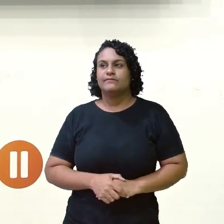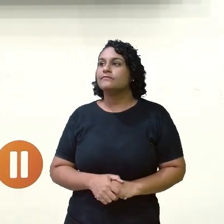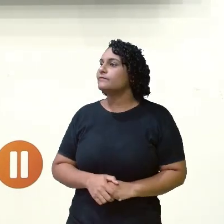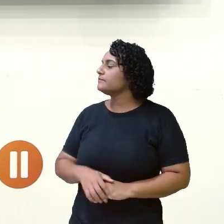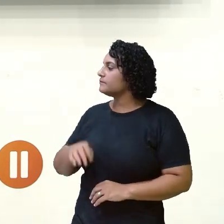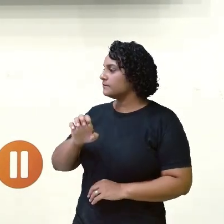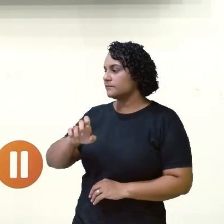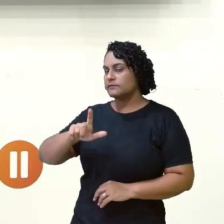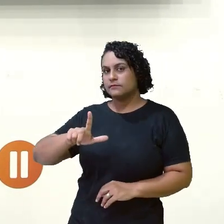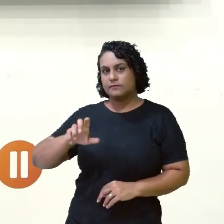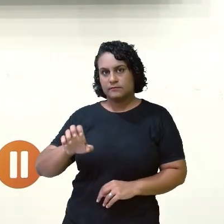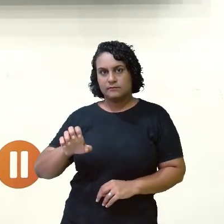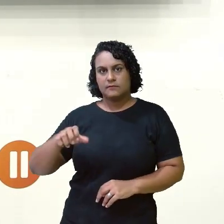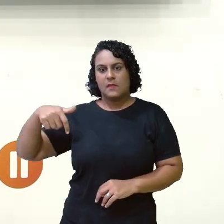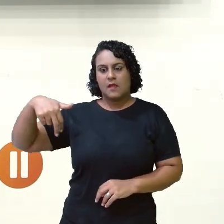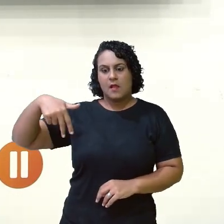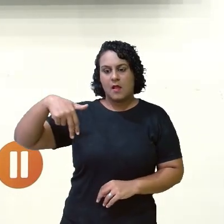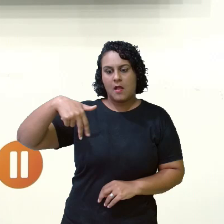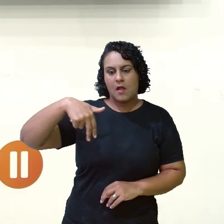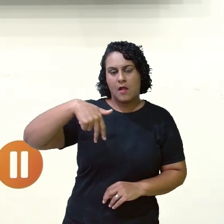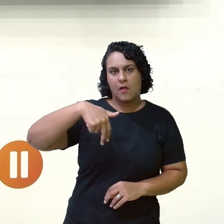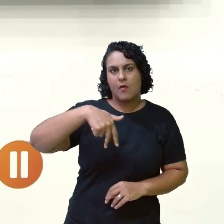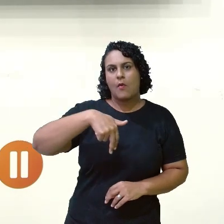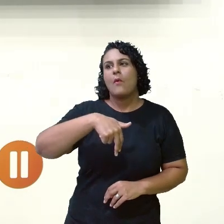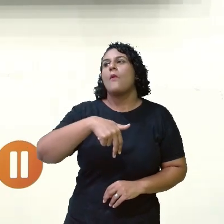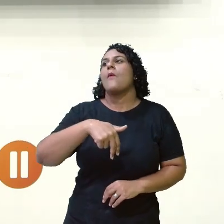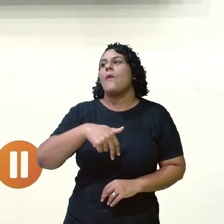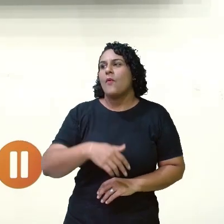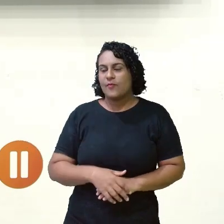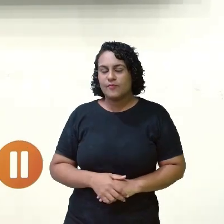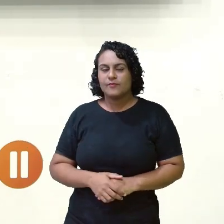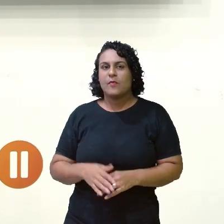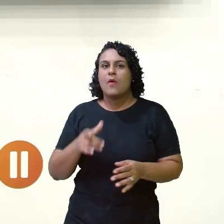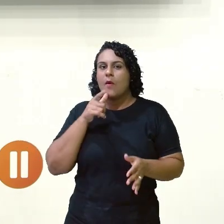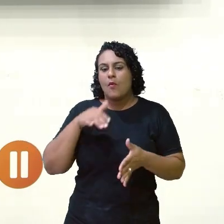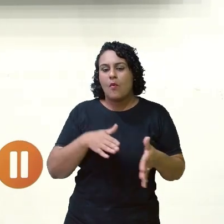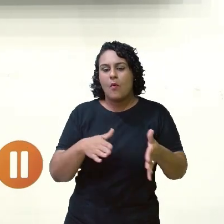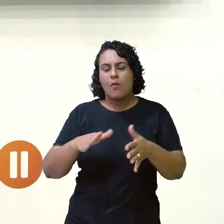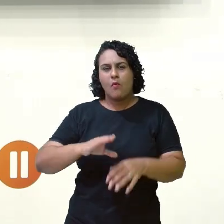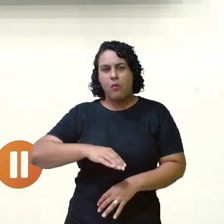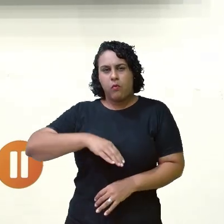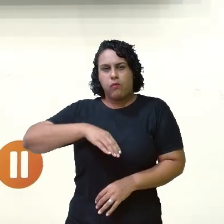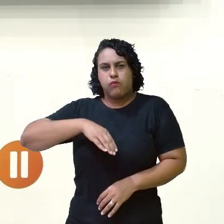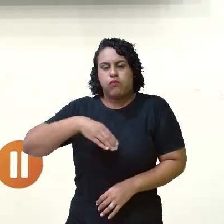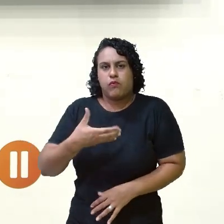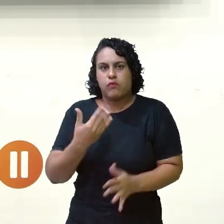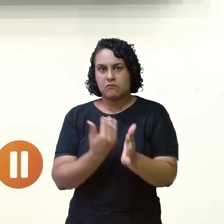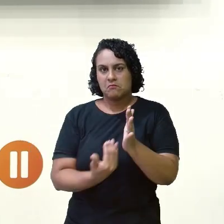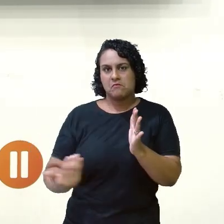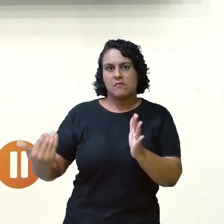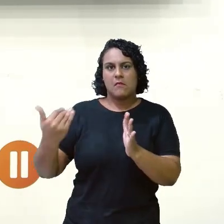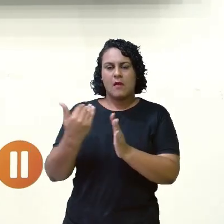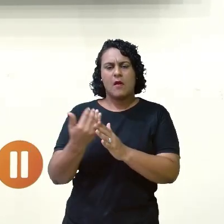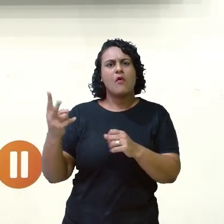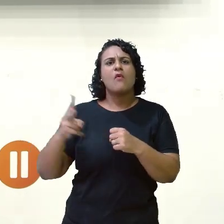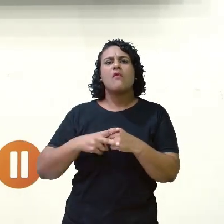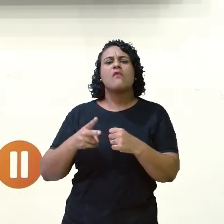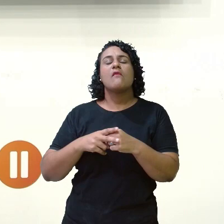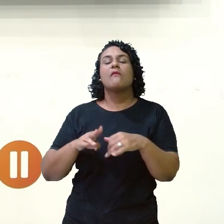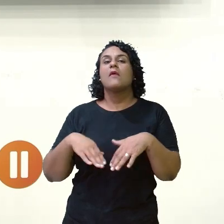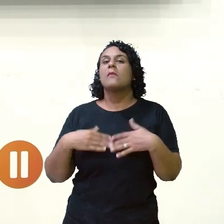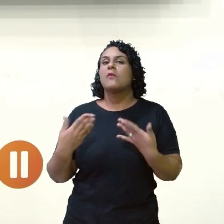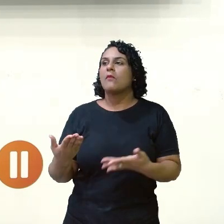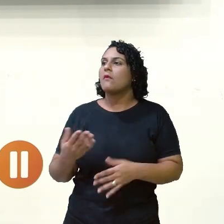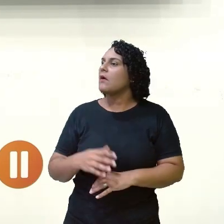Ele atravessou o rio com muita coragem. Onde está o verbo? Ele está aí